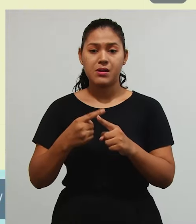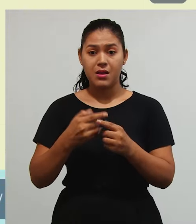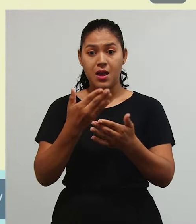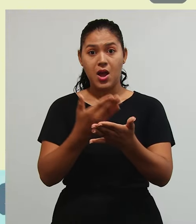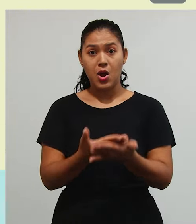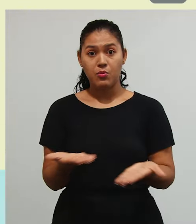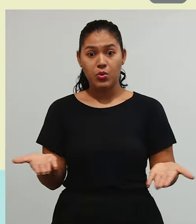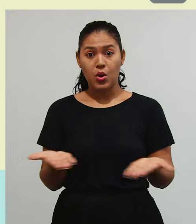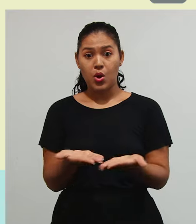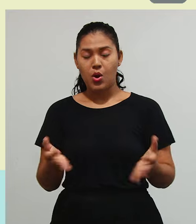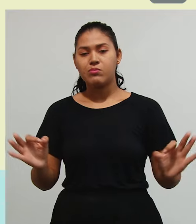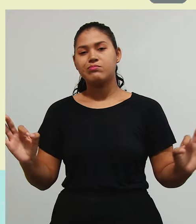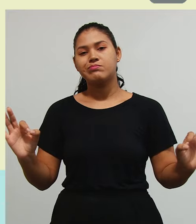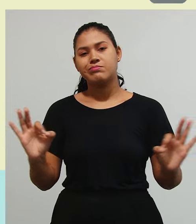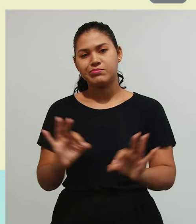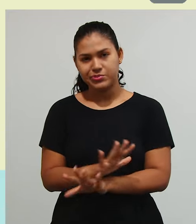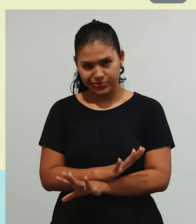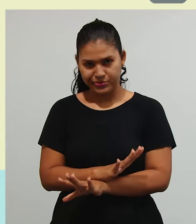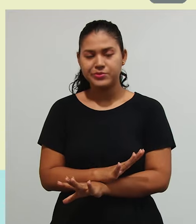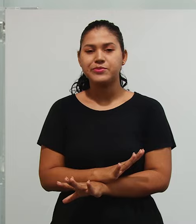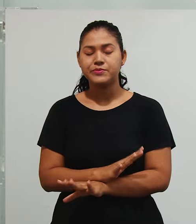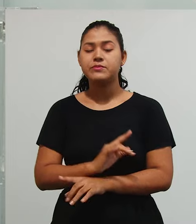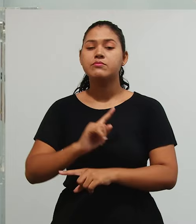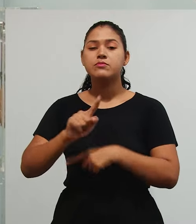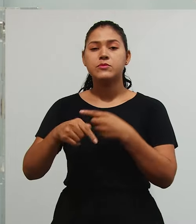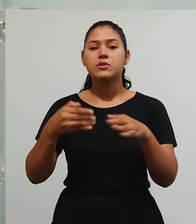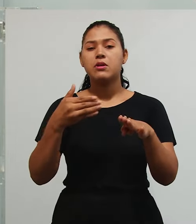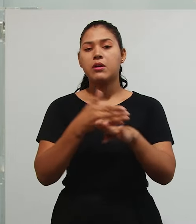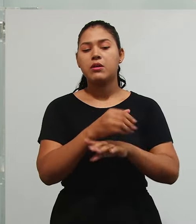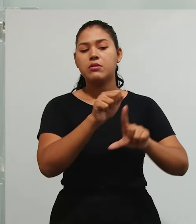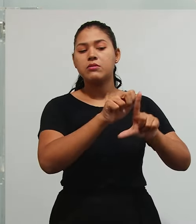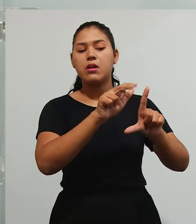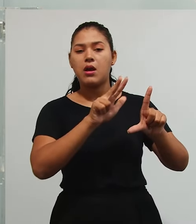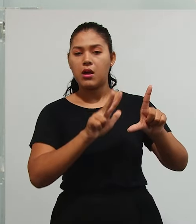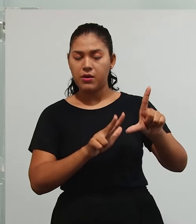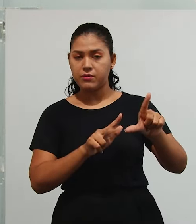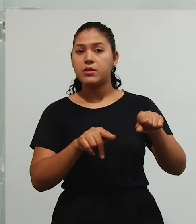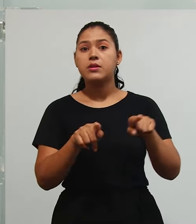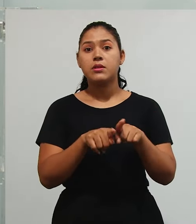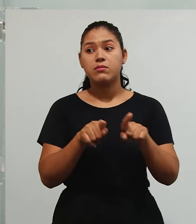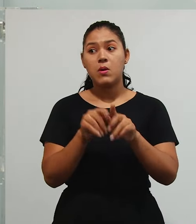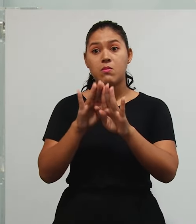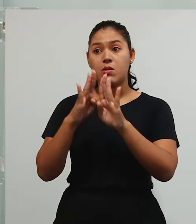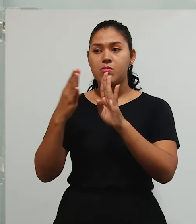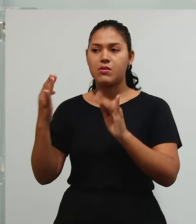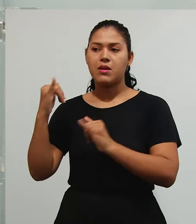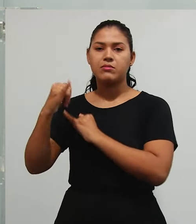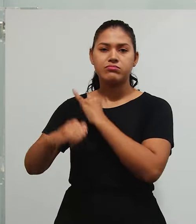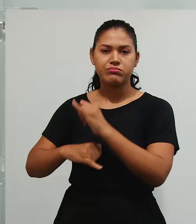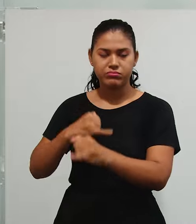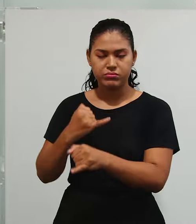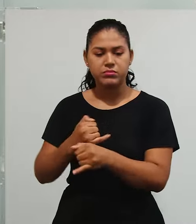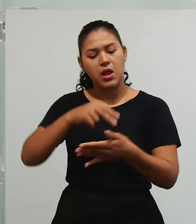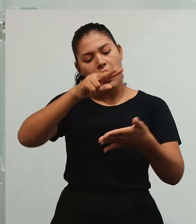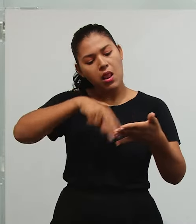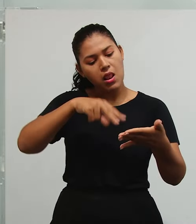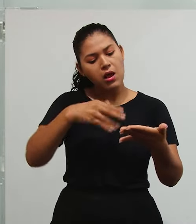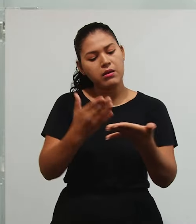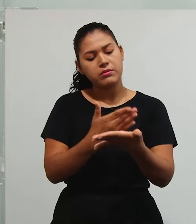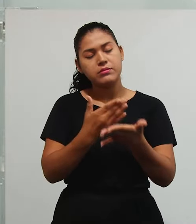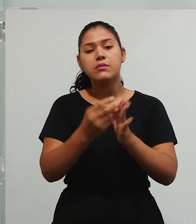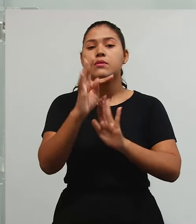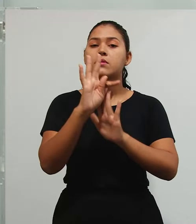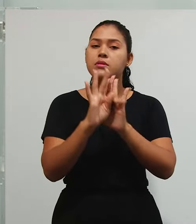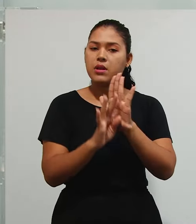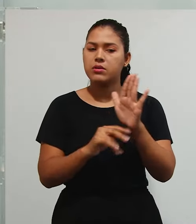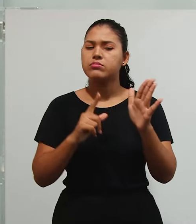já encerrou. Então, acesse o ambiente virtual, acesse a biblioteca virtual, faça a leitura dos textos recomendados.